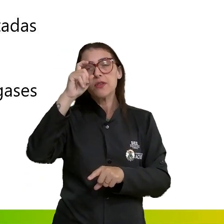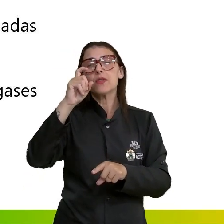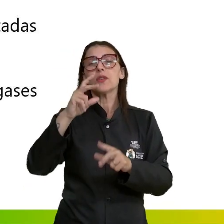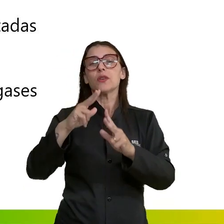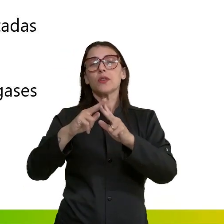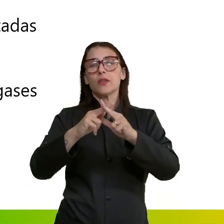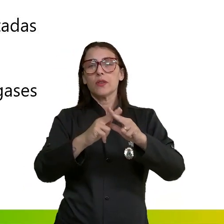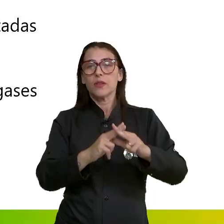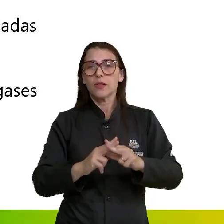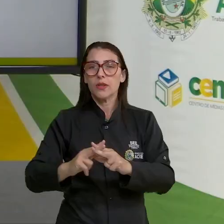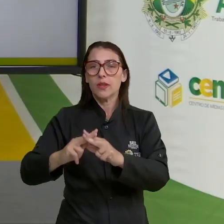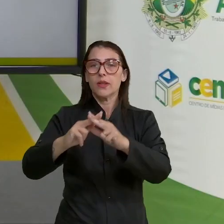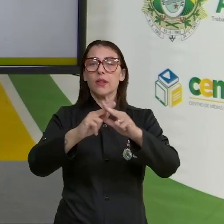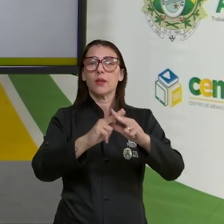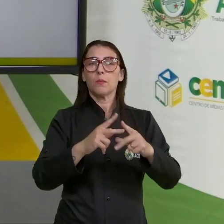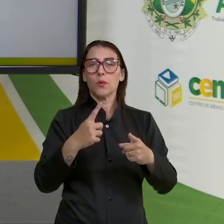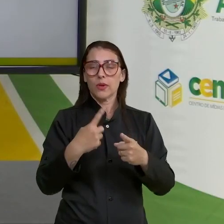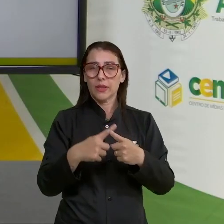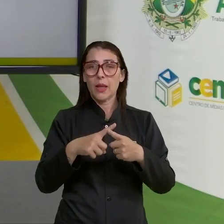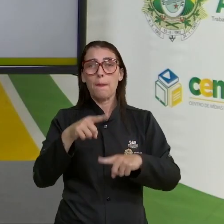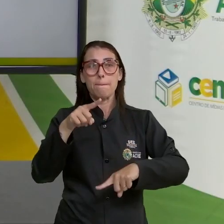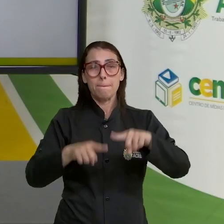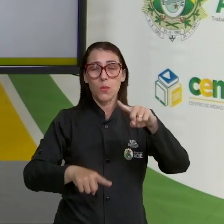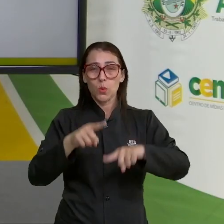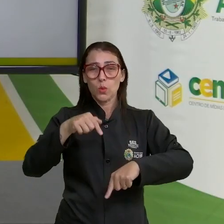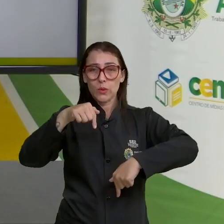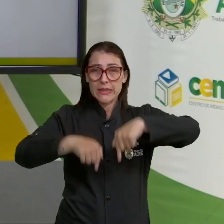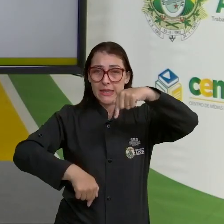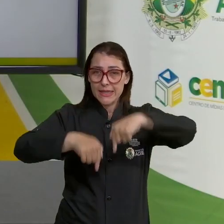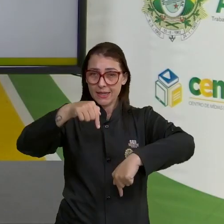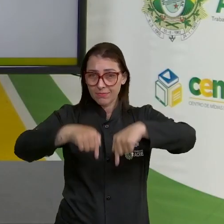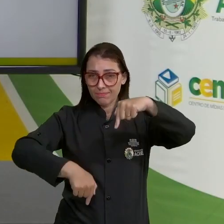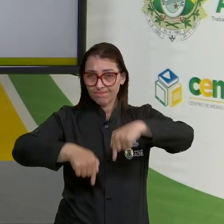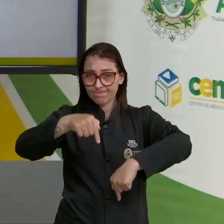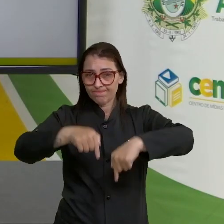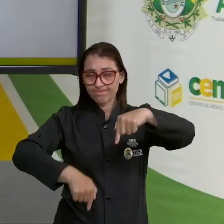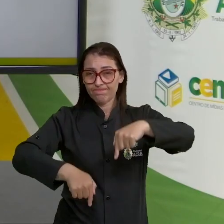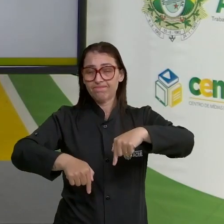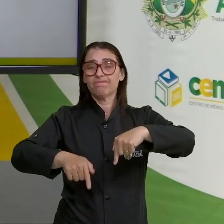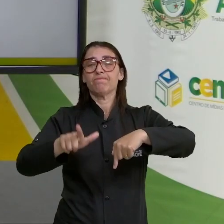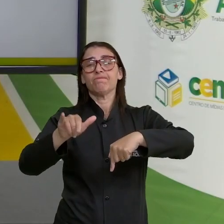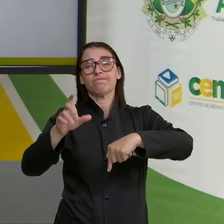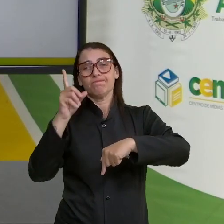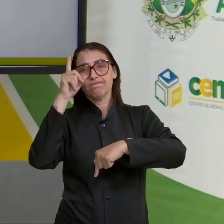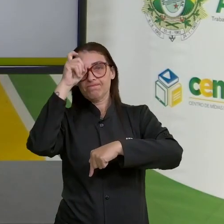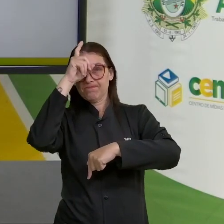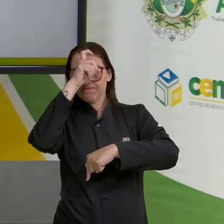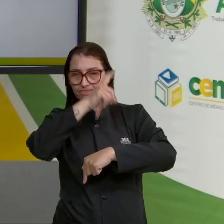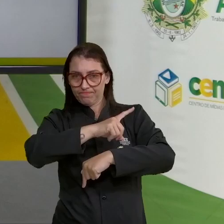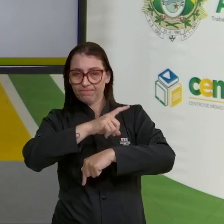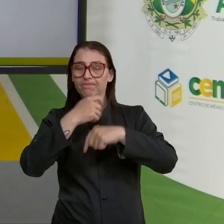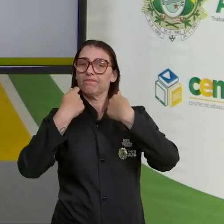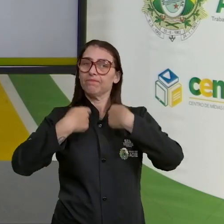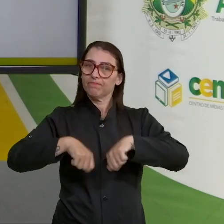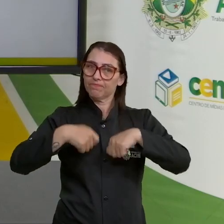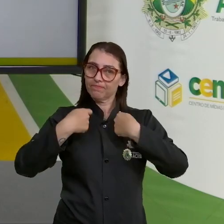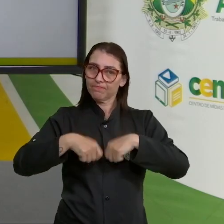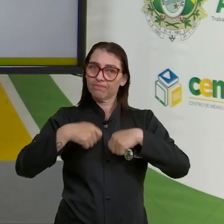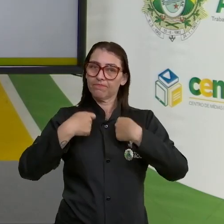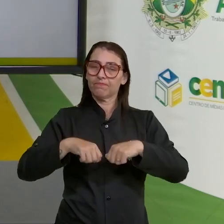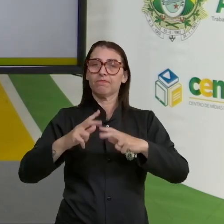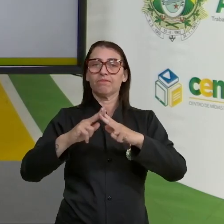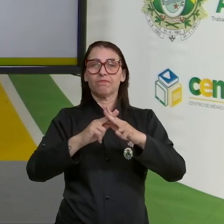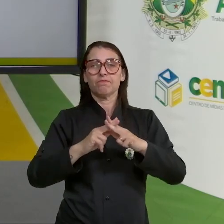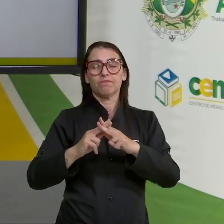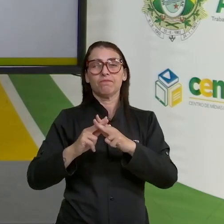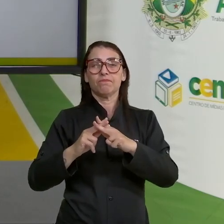porque contém nele muitos produtos químicos. Então, é um lixo bastante complicado que precisa de uma